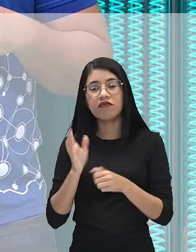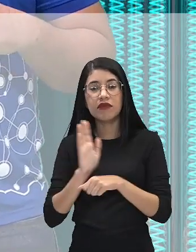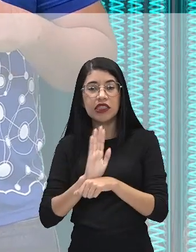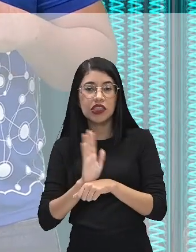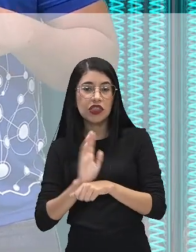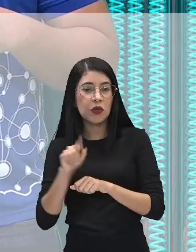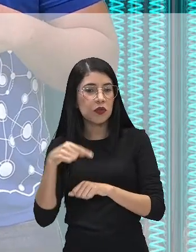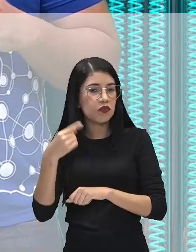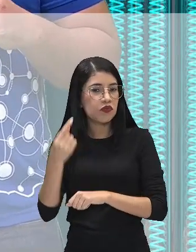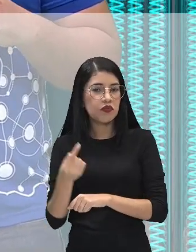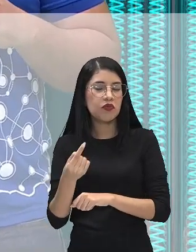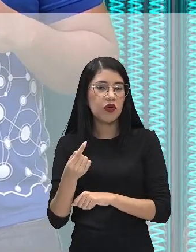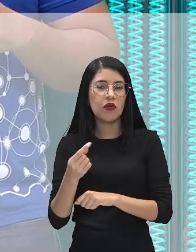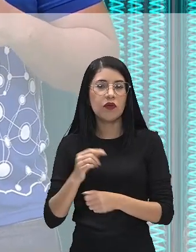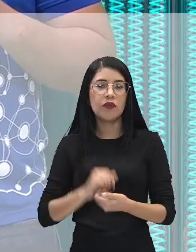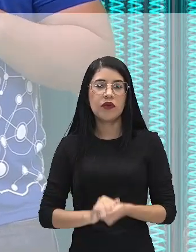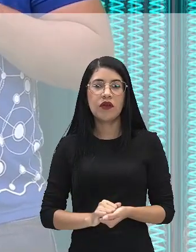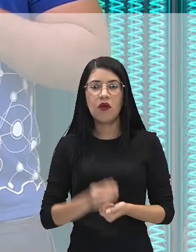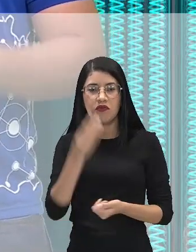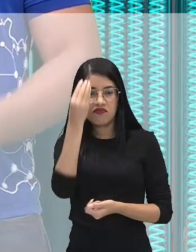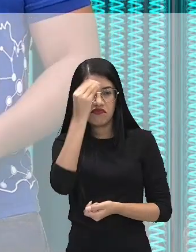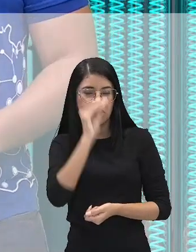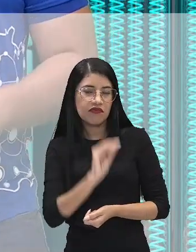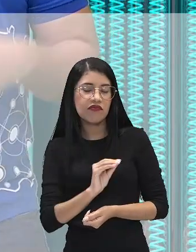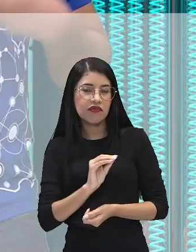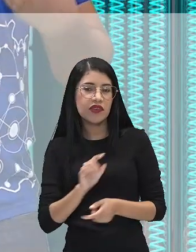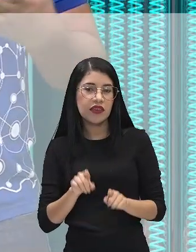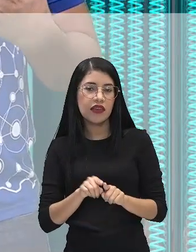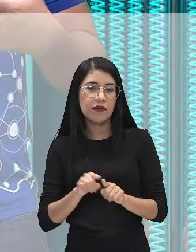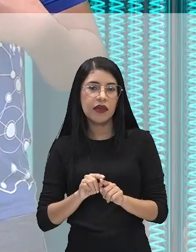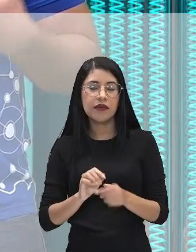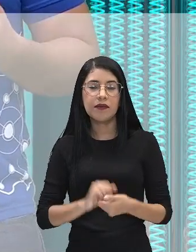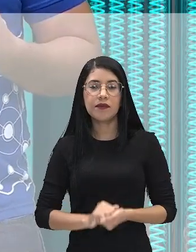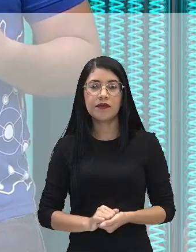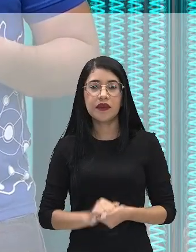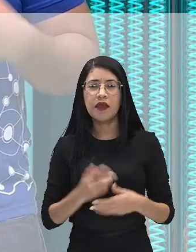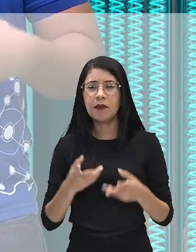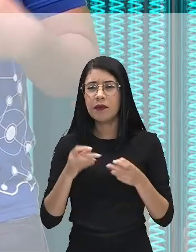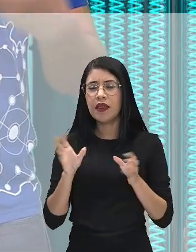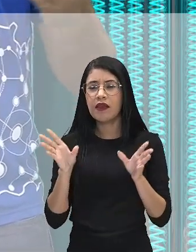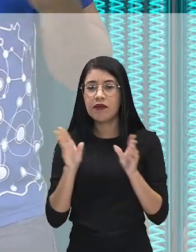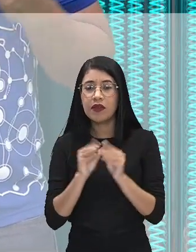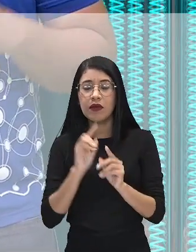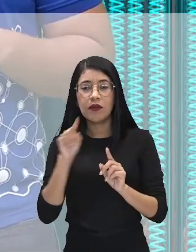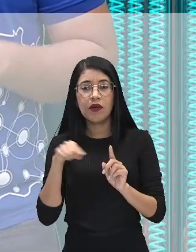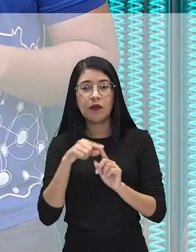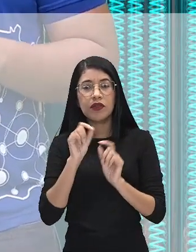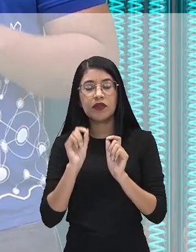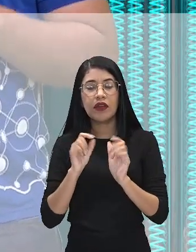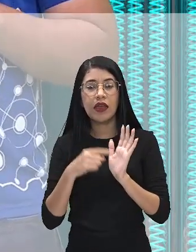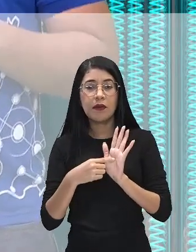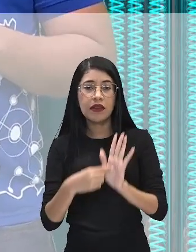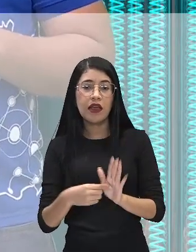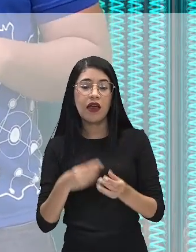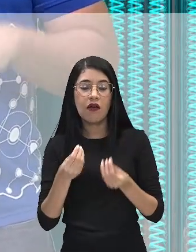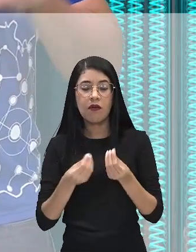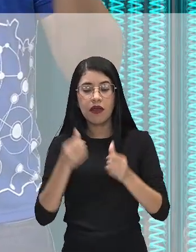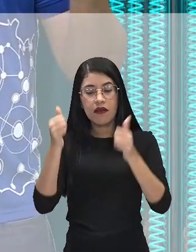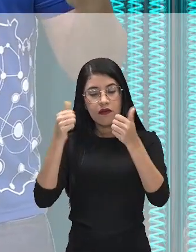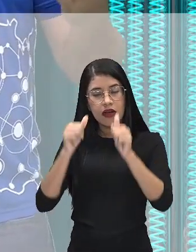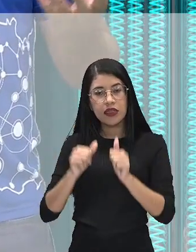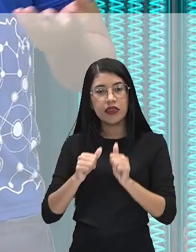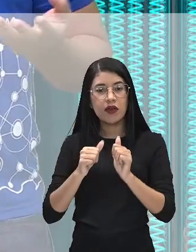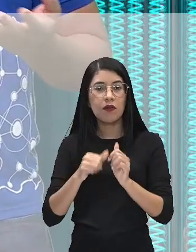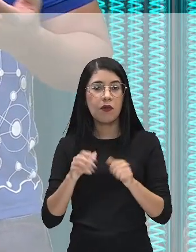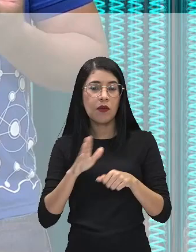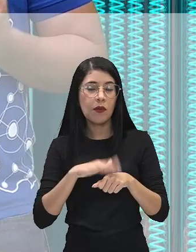ver em outro momento ou se desiste, não assiste o filme. Então perceba que a resenha ela tem essa finalidade, apresentar uma avaliação, um julgamento. E